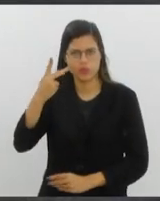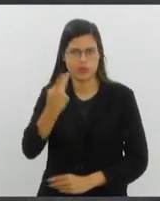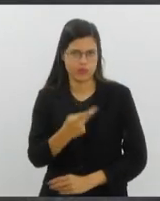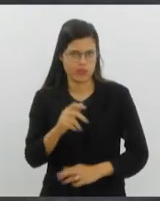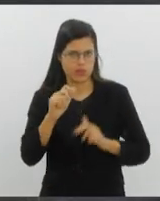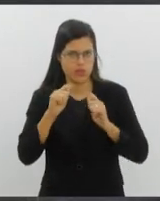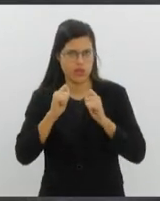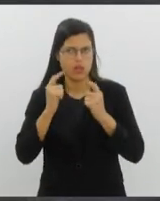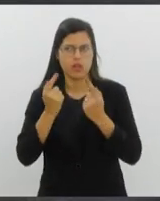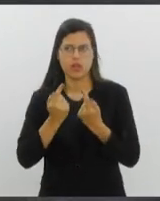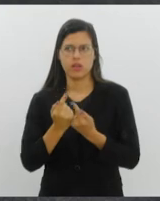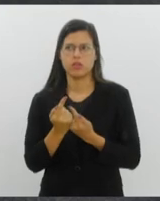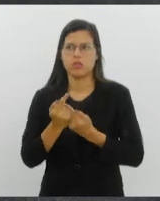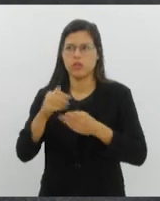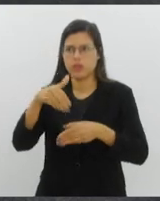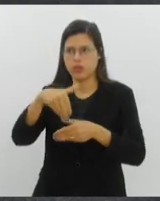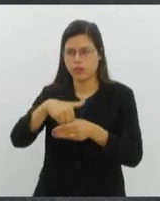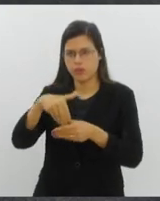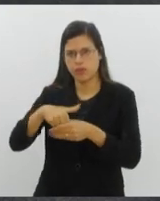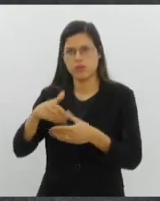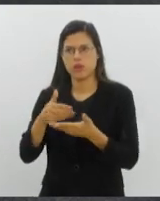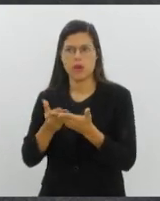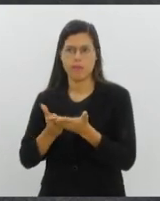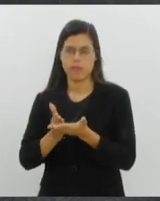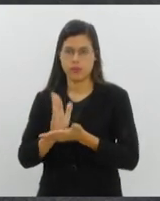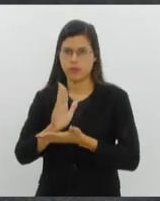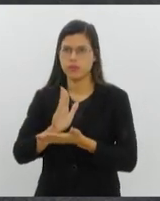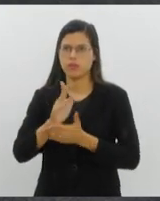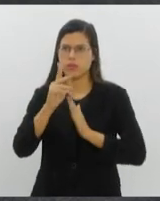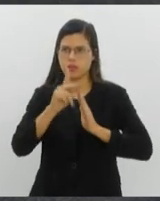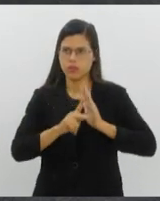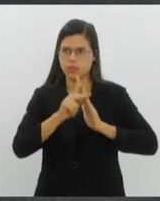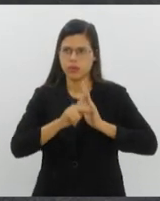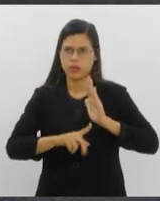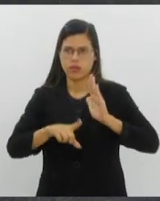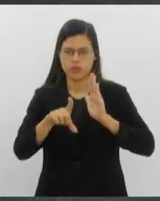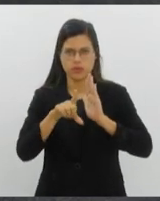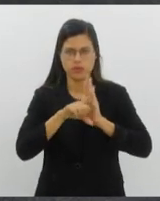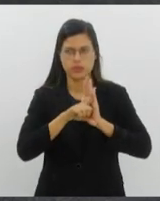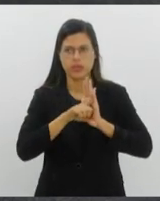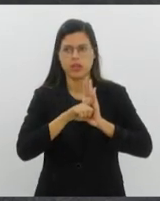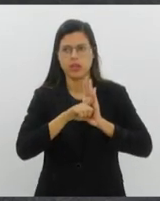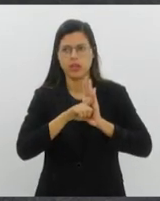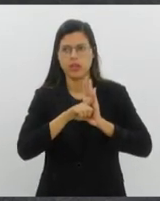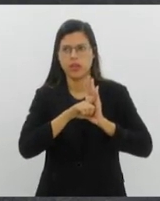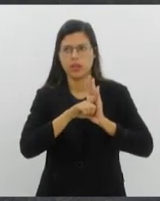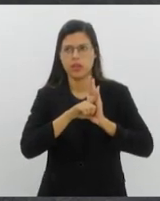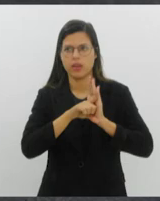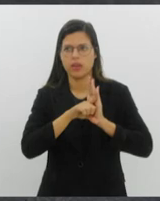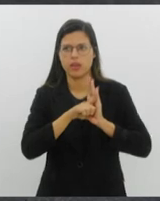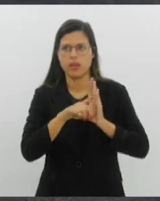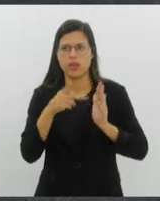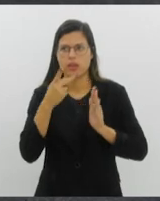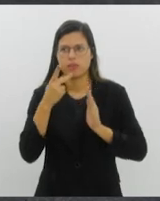da casa que votaram pela aprovação desse projeto de lei. em que declara patrimônio cultural